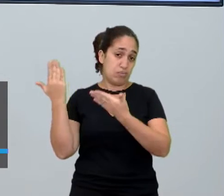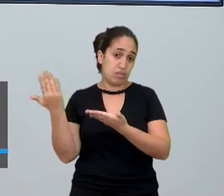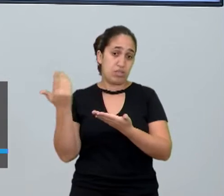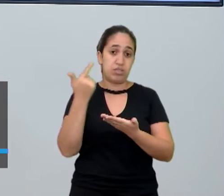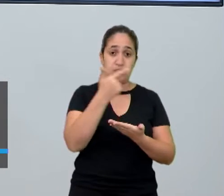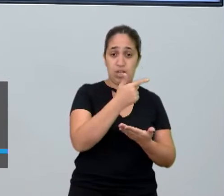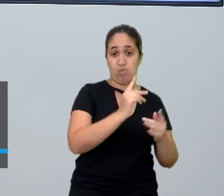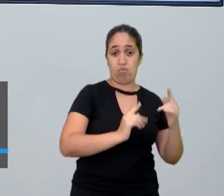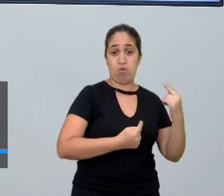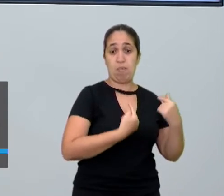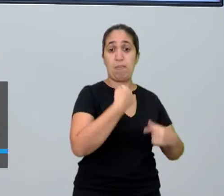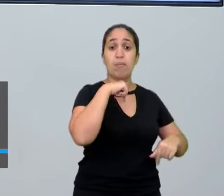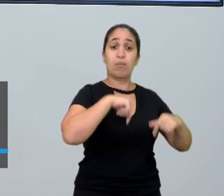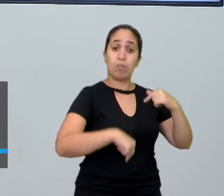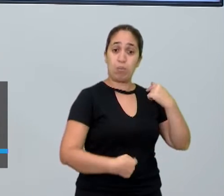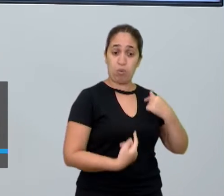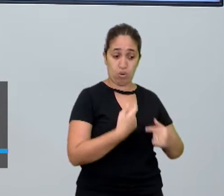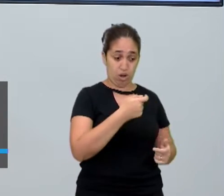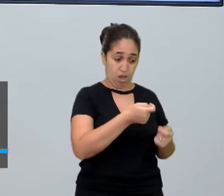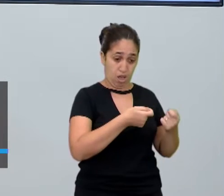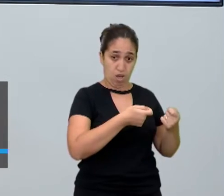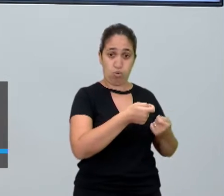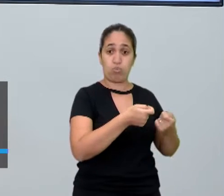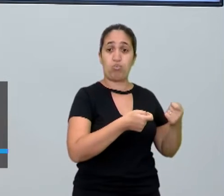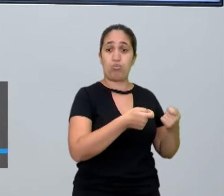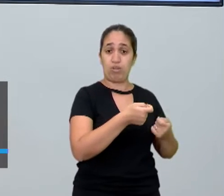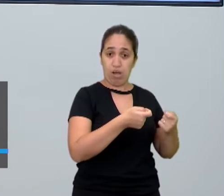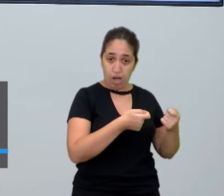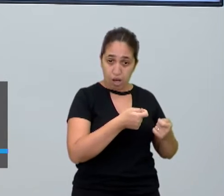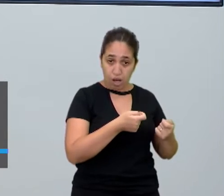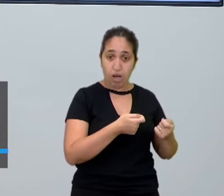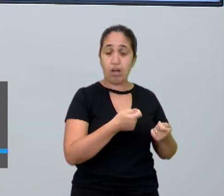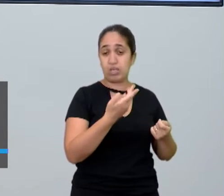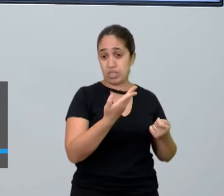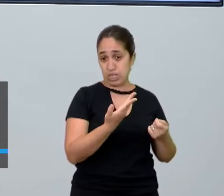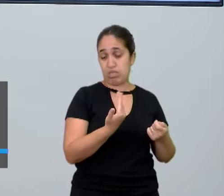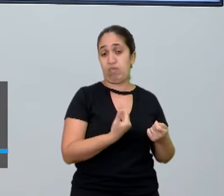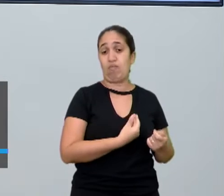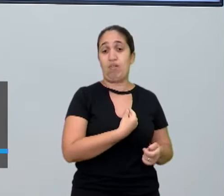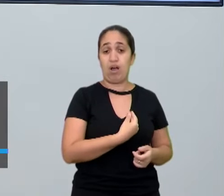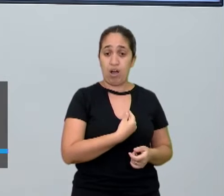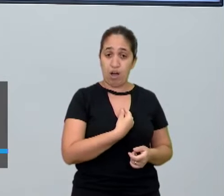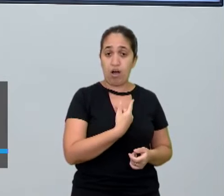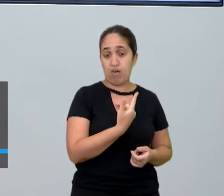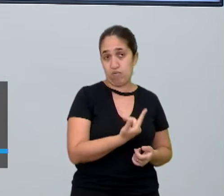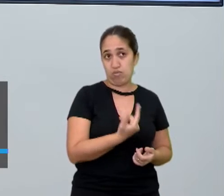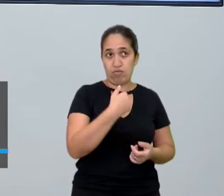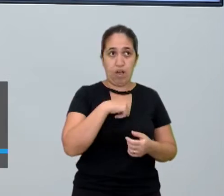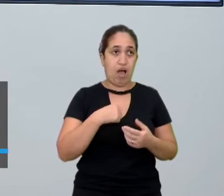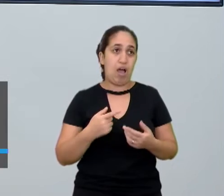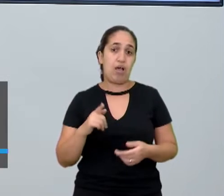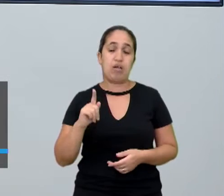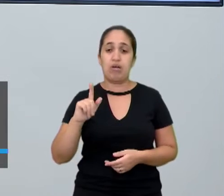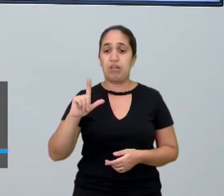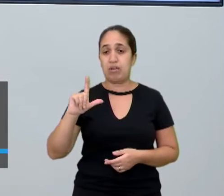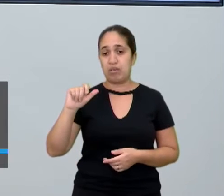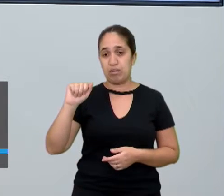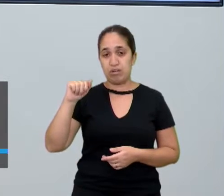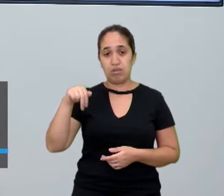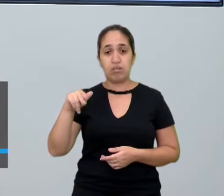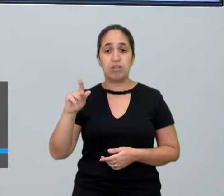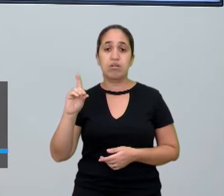reguladores hormonais, então hormônios propriamente ditos, né, que estão presentes aí em glândulas, né, e que muitas